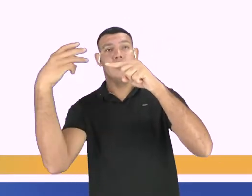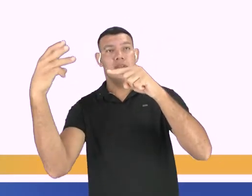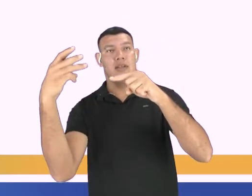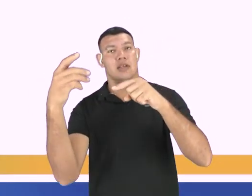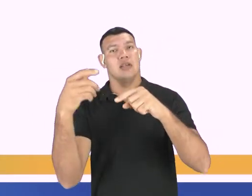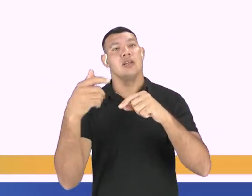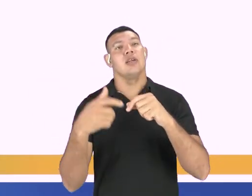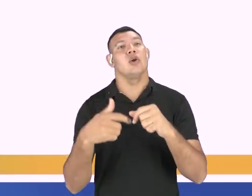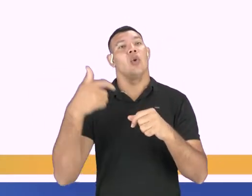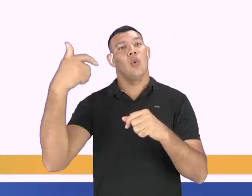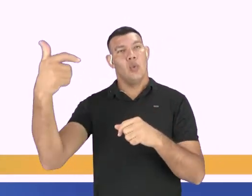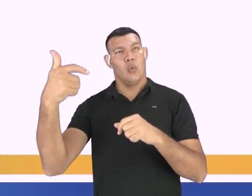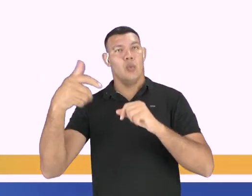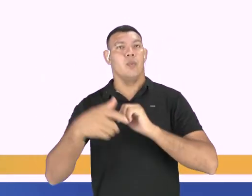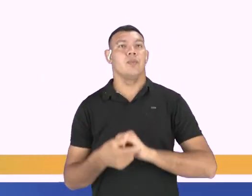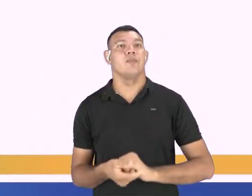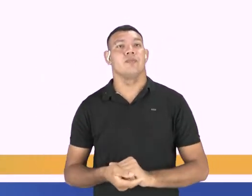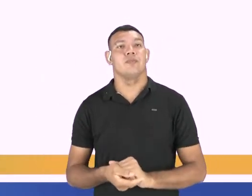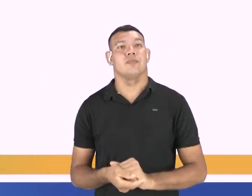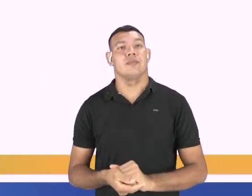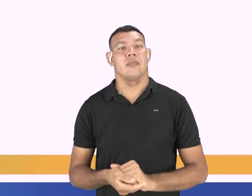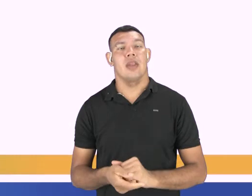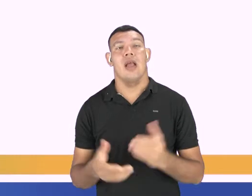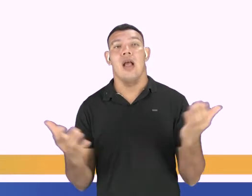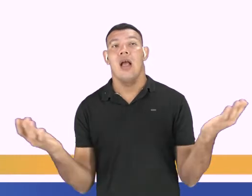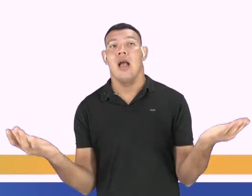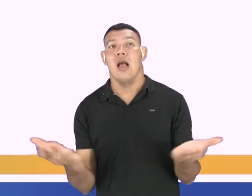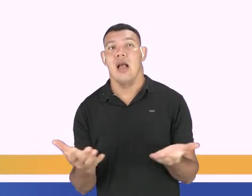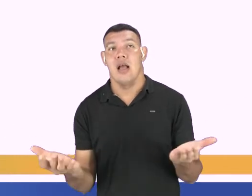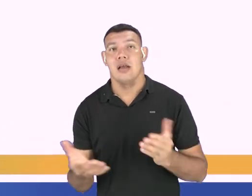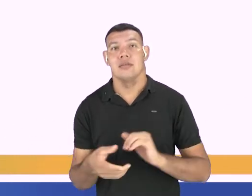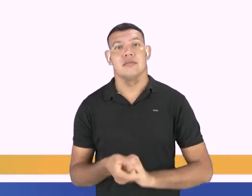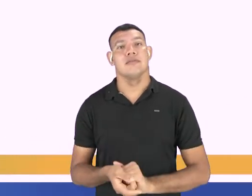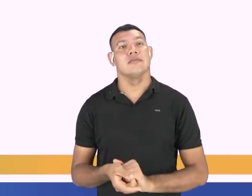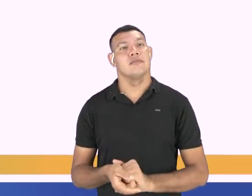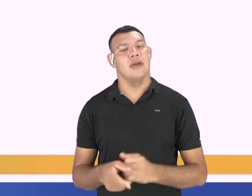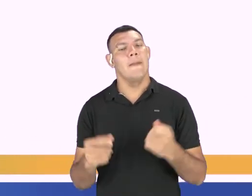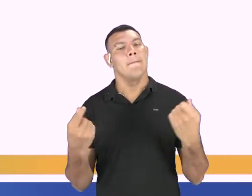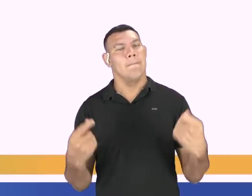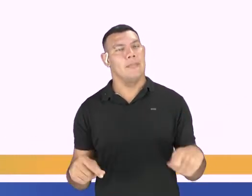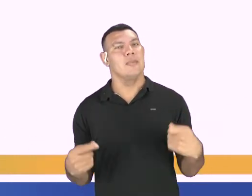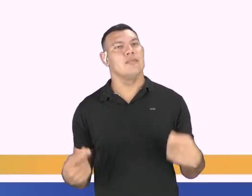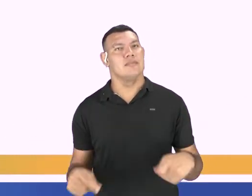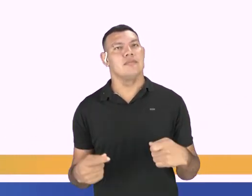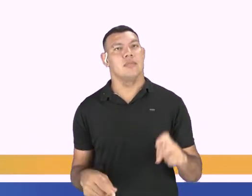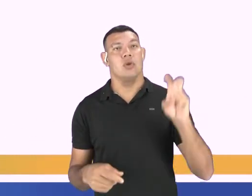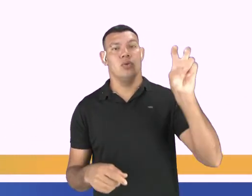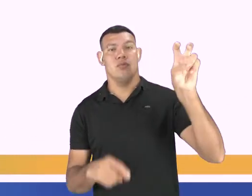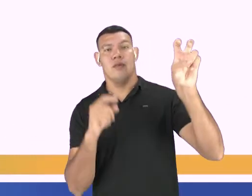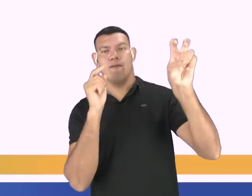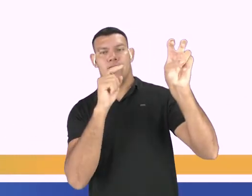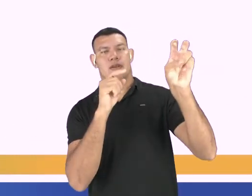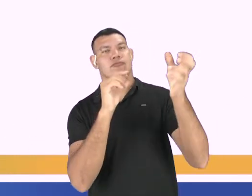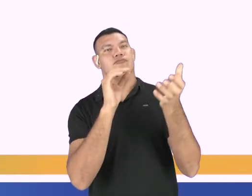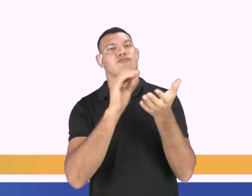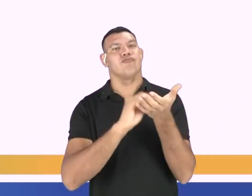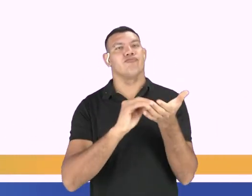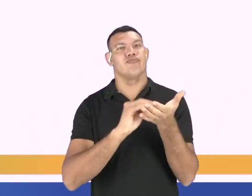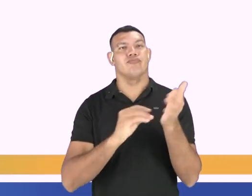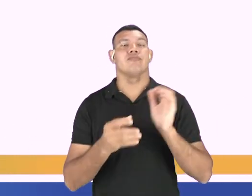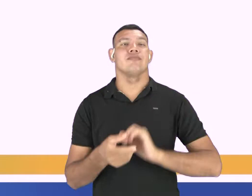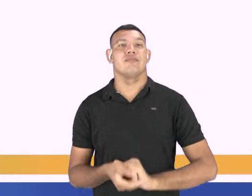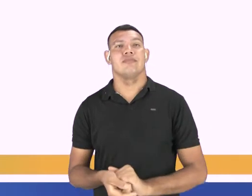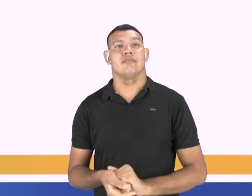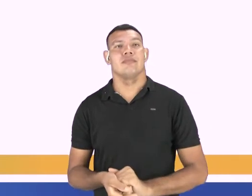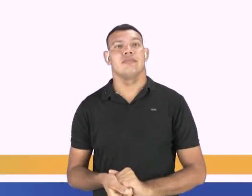não acabou o nosso processo de divisão, porque ainda precisamos dividir o número 5, né? Então, ele é um número primo também,